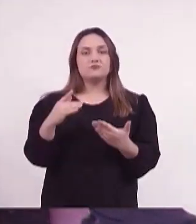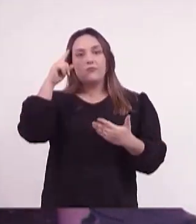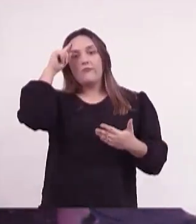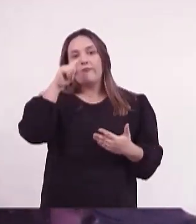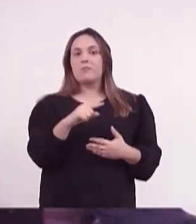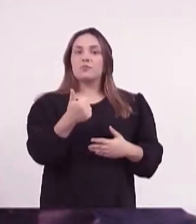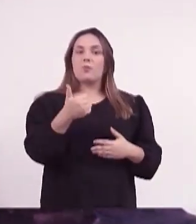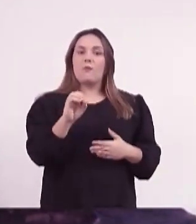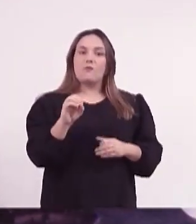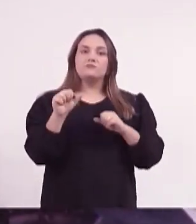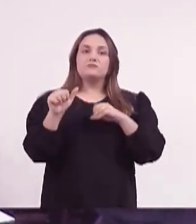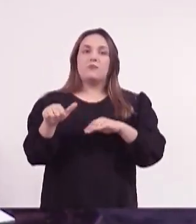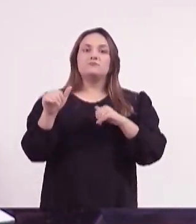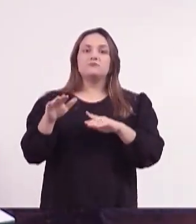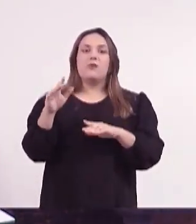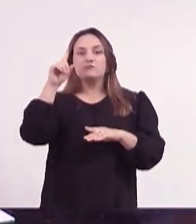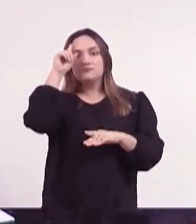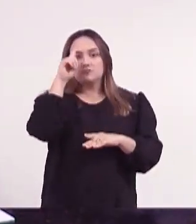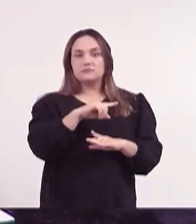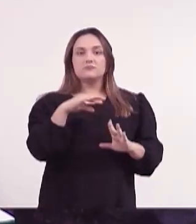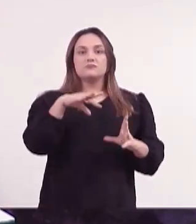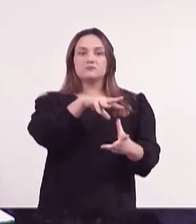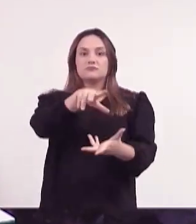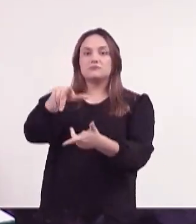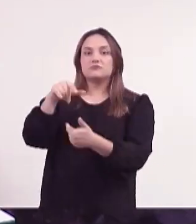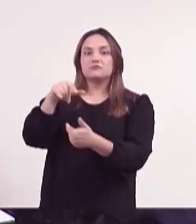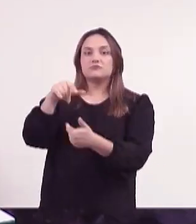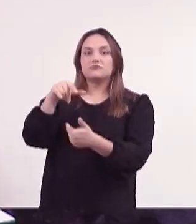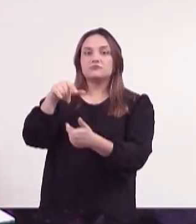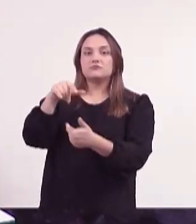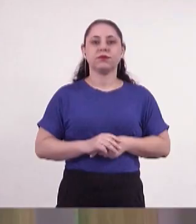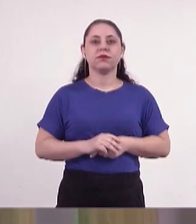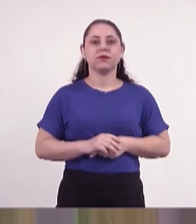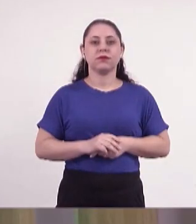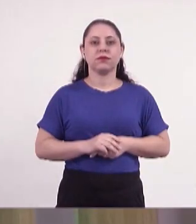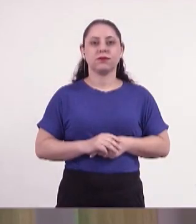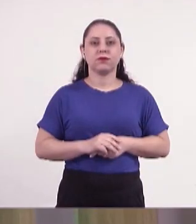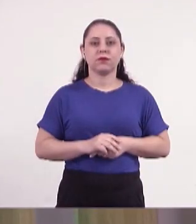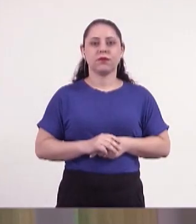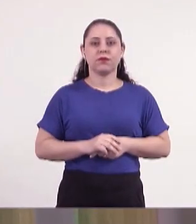setembro, oficialmente Dia Mundial de Prevenção ao Suicídio.